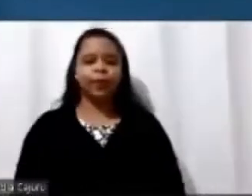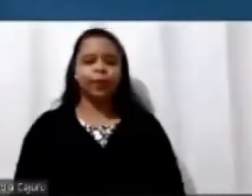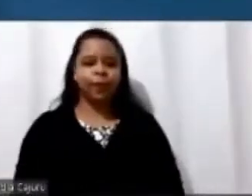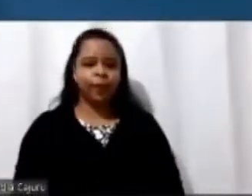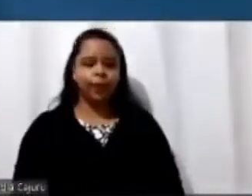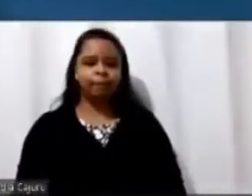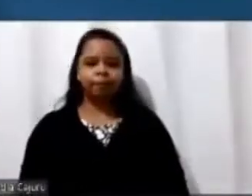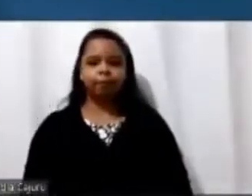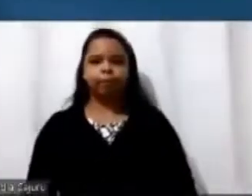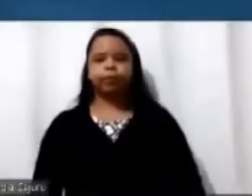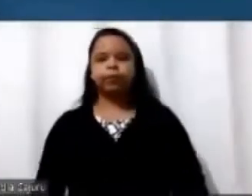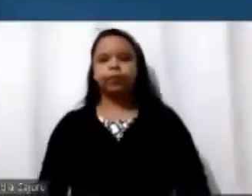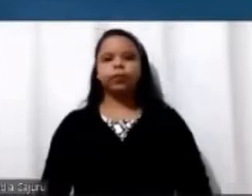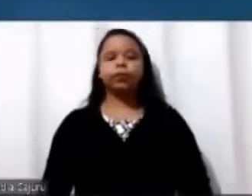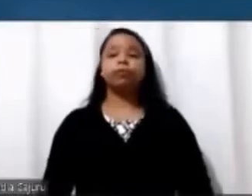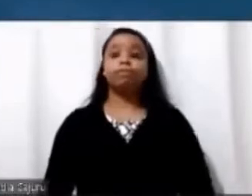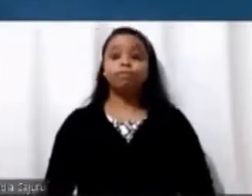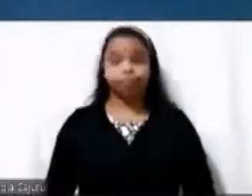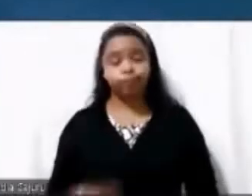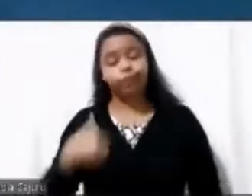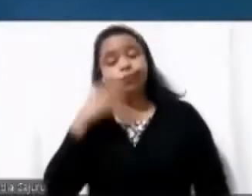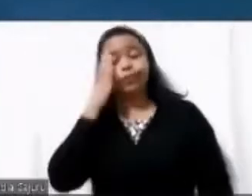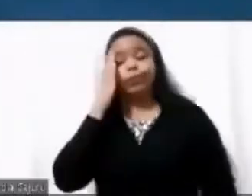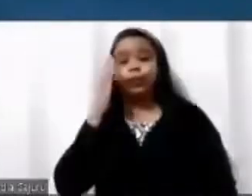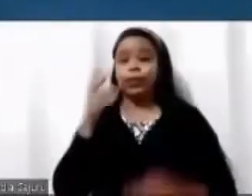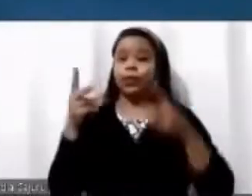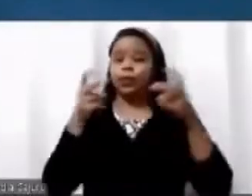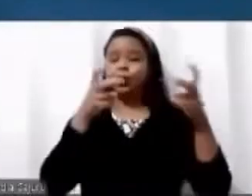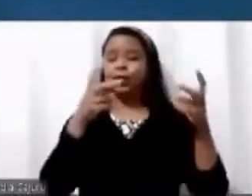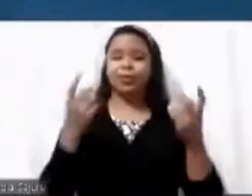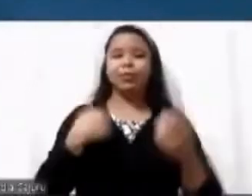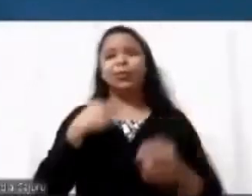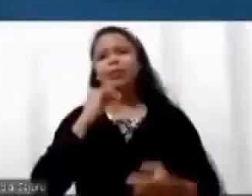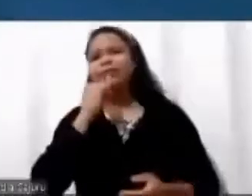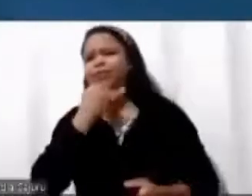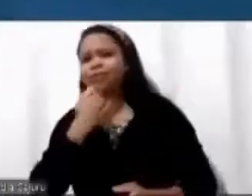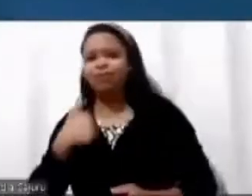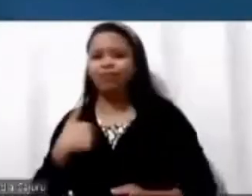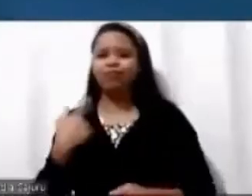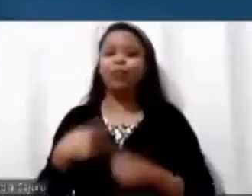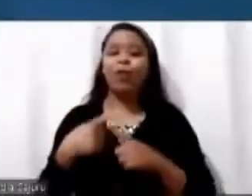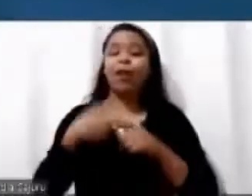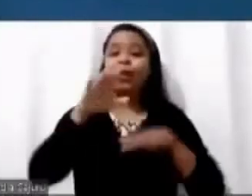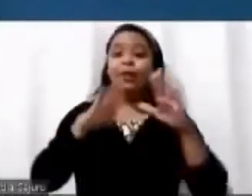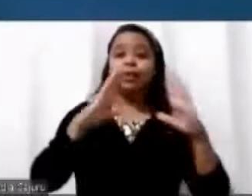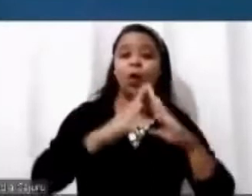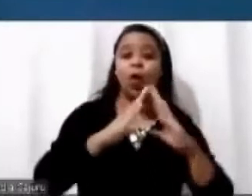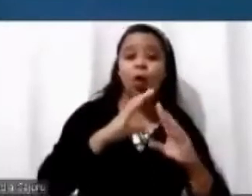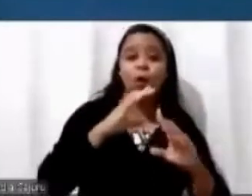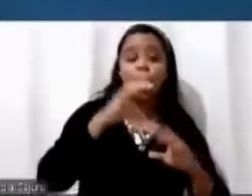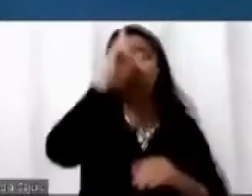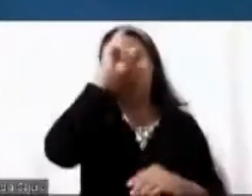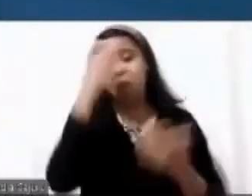exatamente algo que me entristece, porque literalmente são instituições às vezes que não têm uma